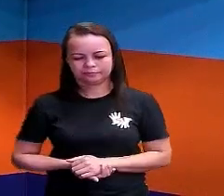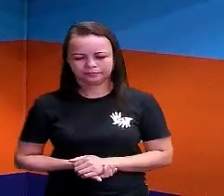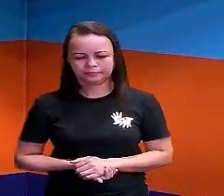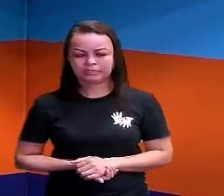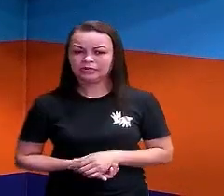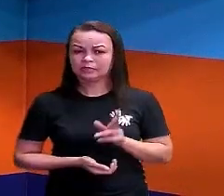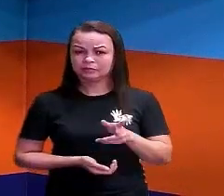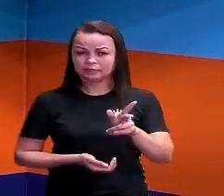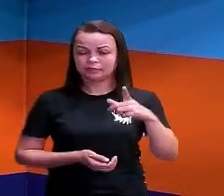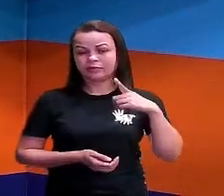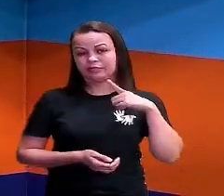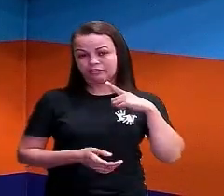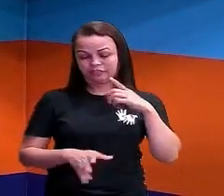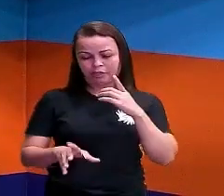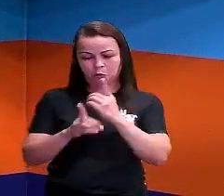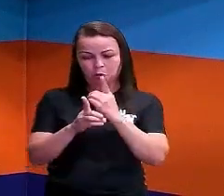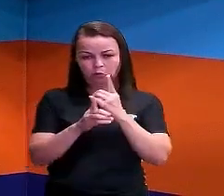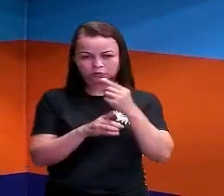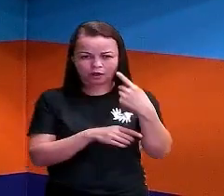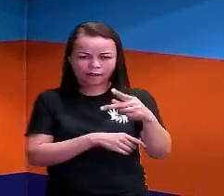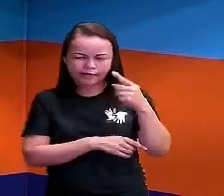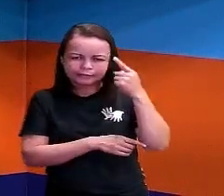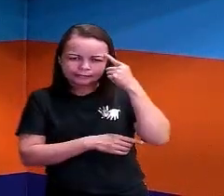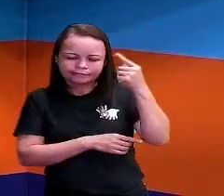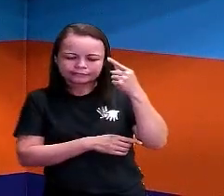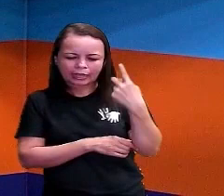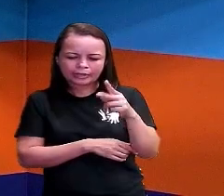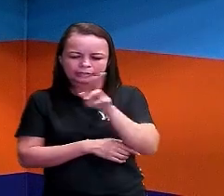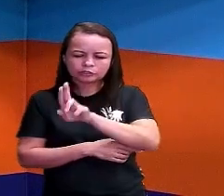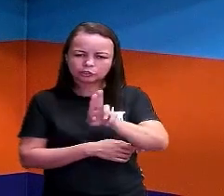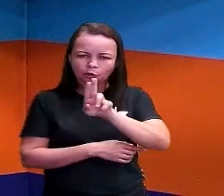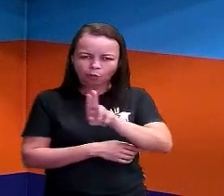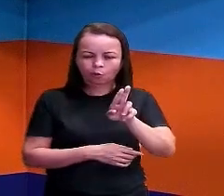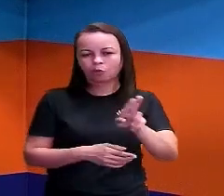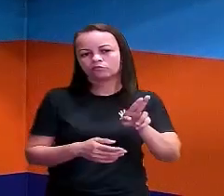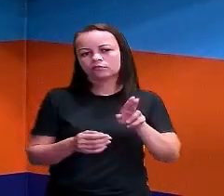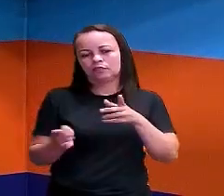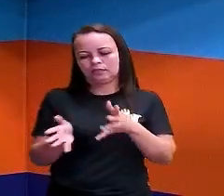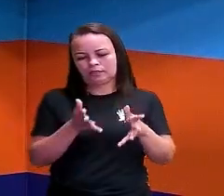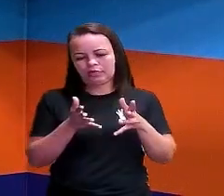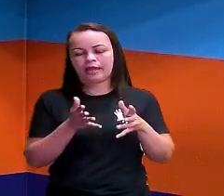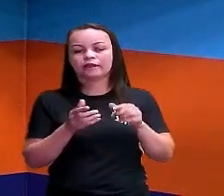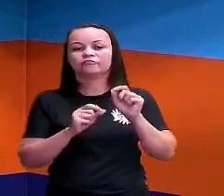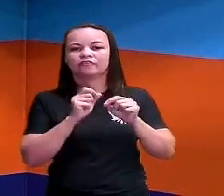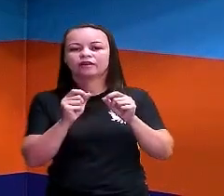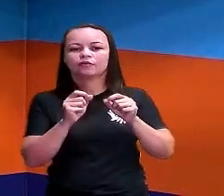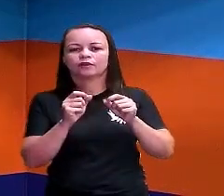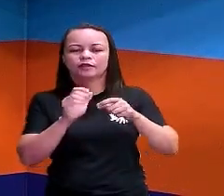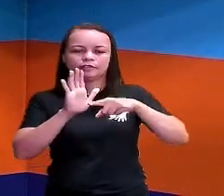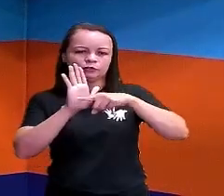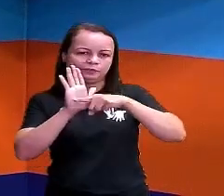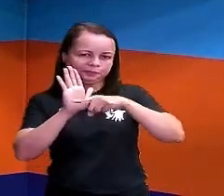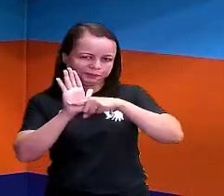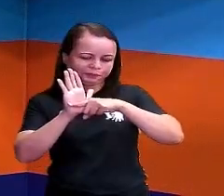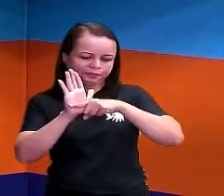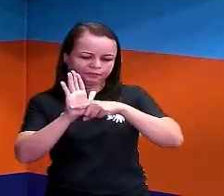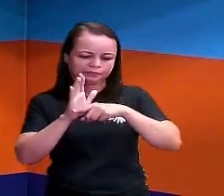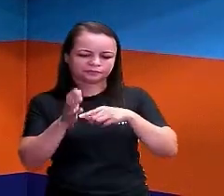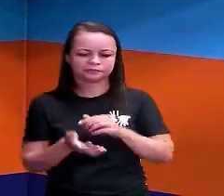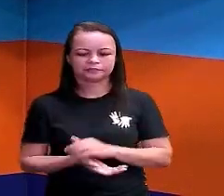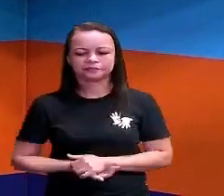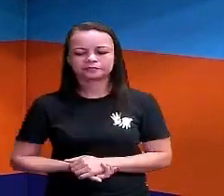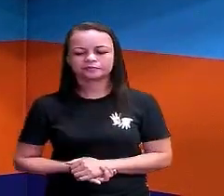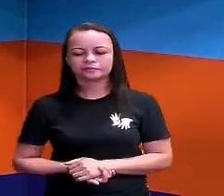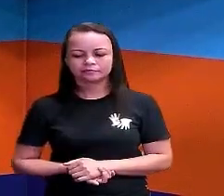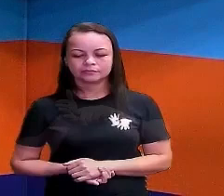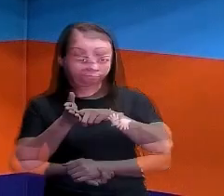vez que num problema encontrar essas ideias, eu vou estar tratando com o quê? Subtração. Beleza? Então, vamos